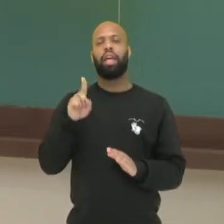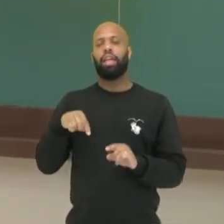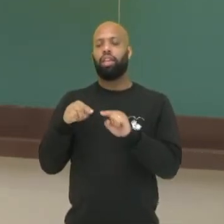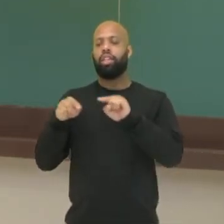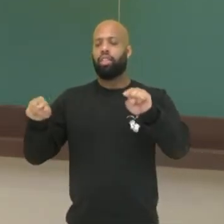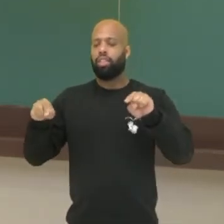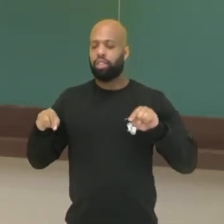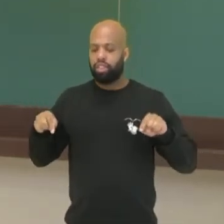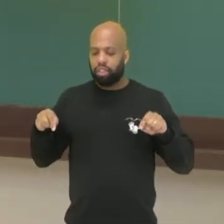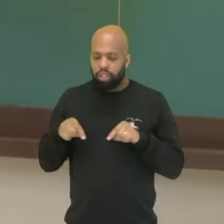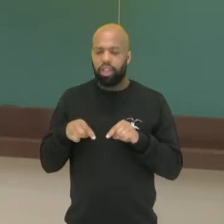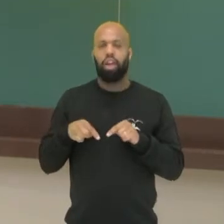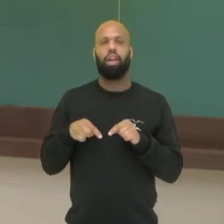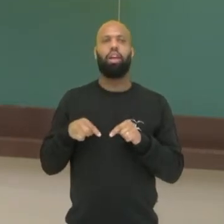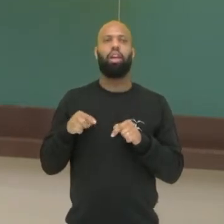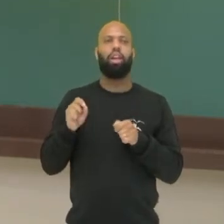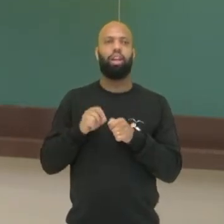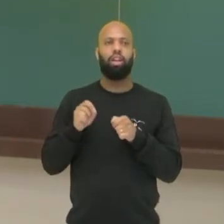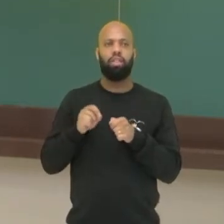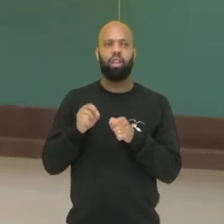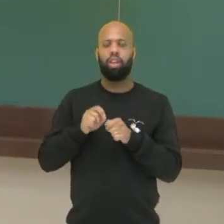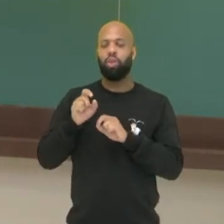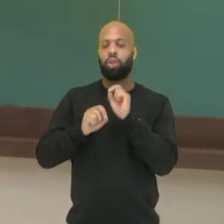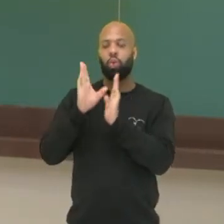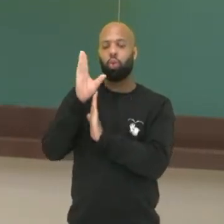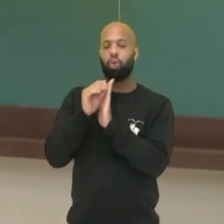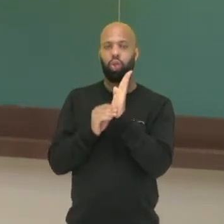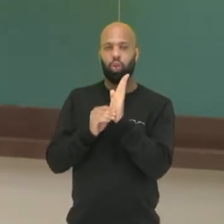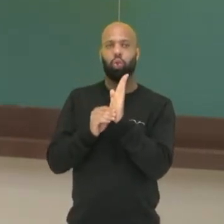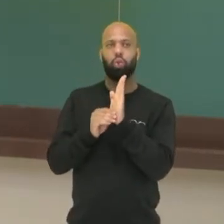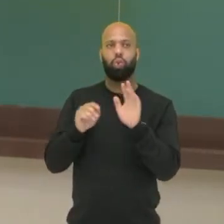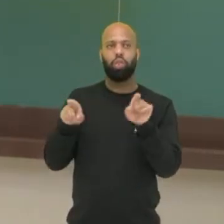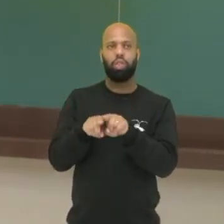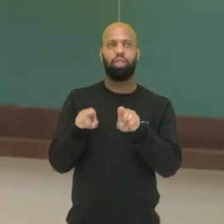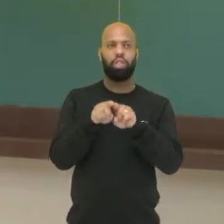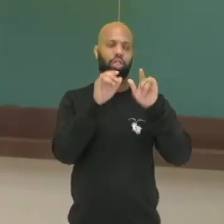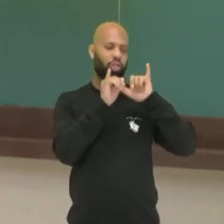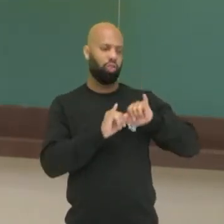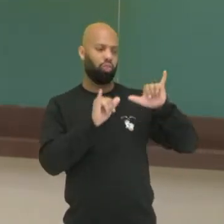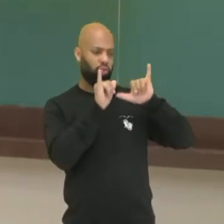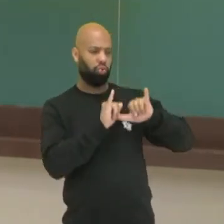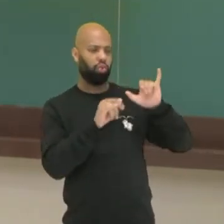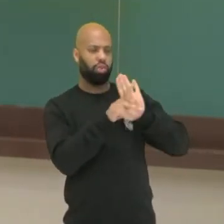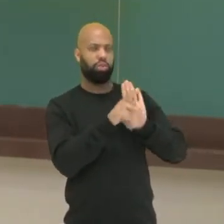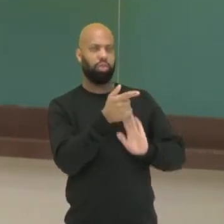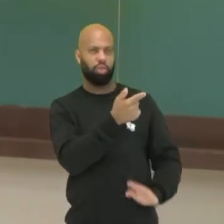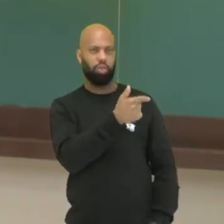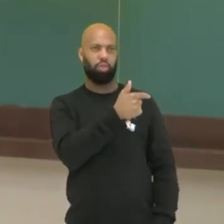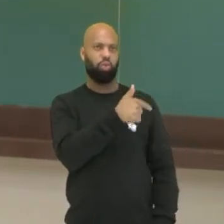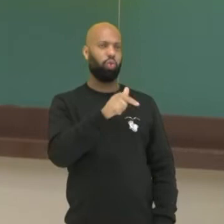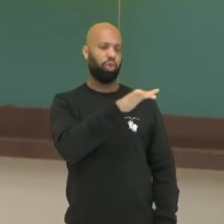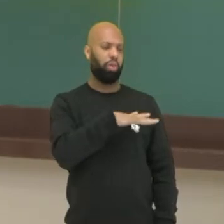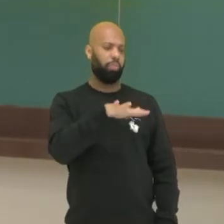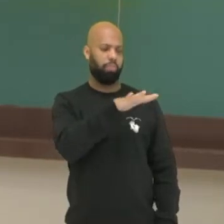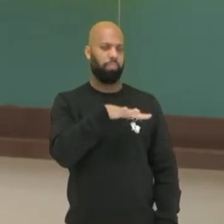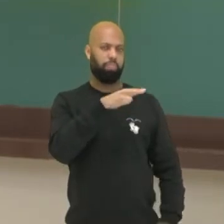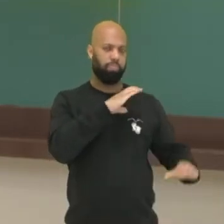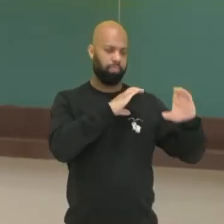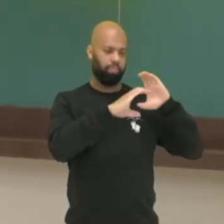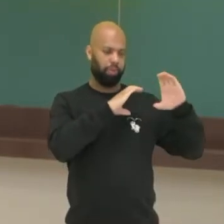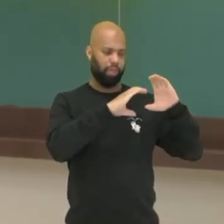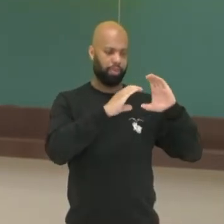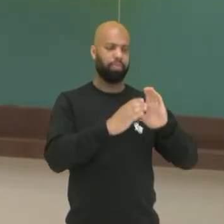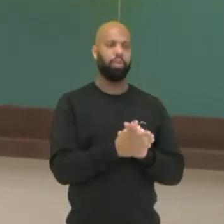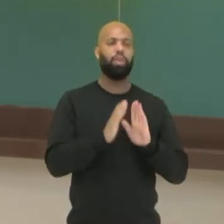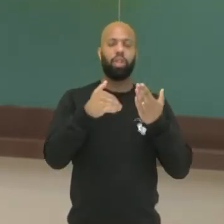escritórios que fazem matérias e divulgam para os demais meios de comunicação. Então